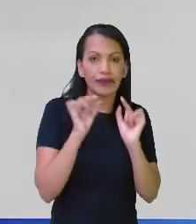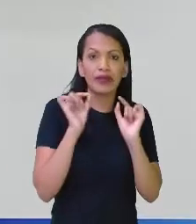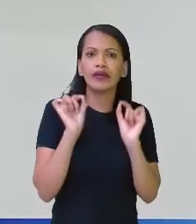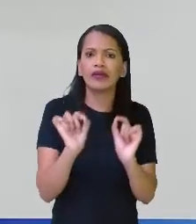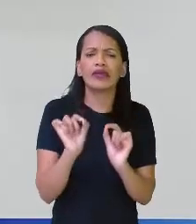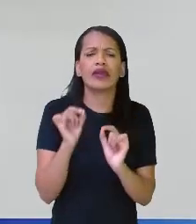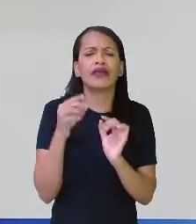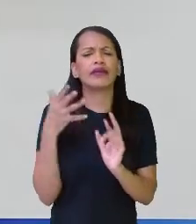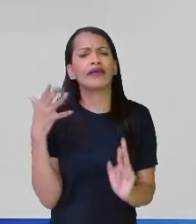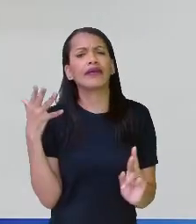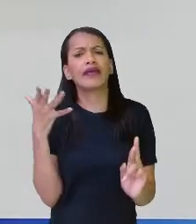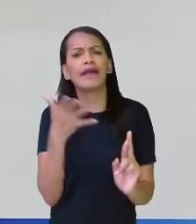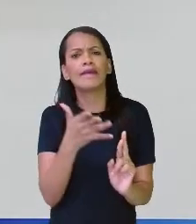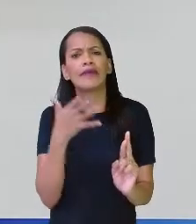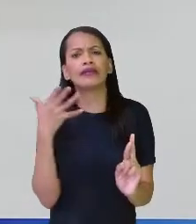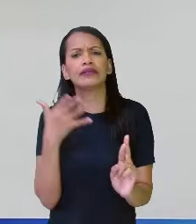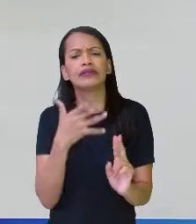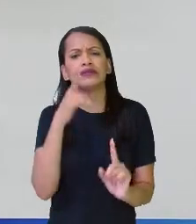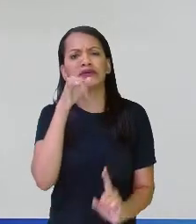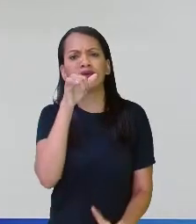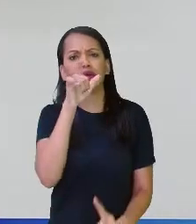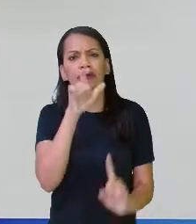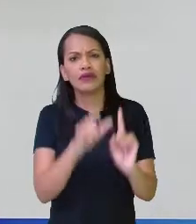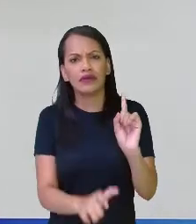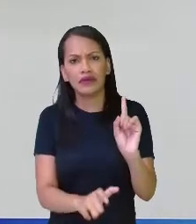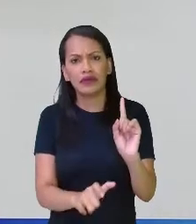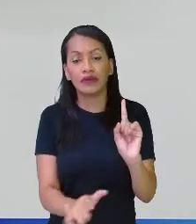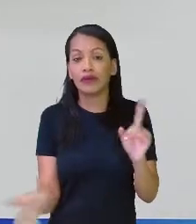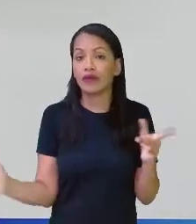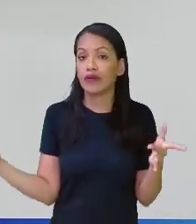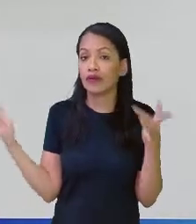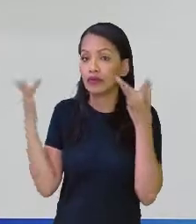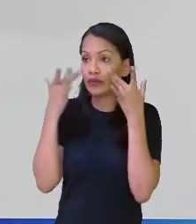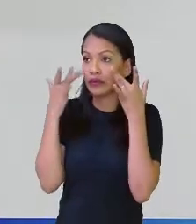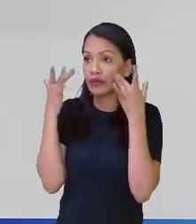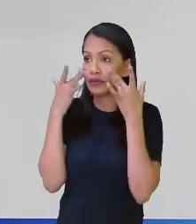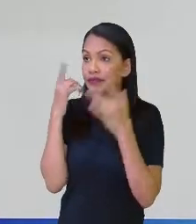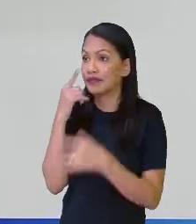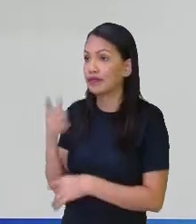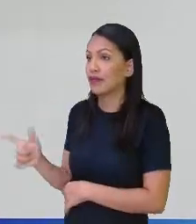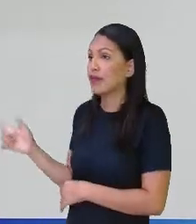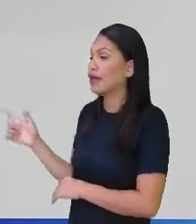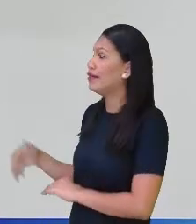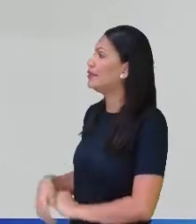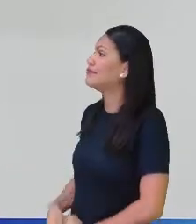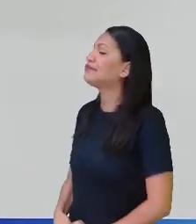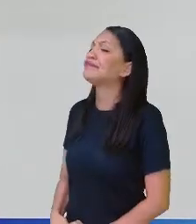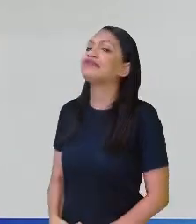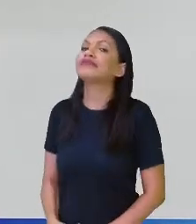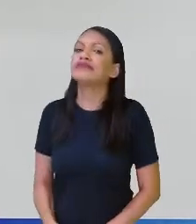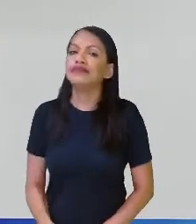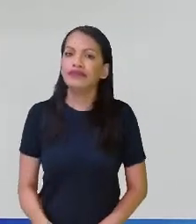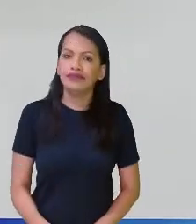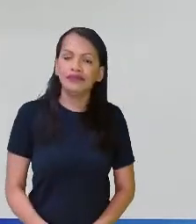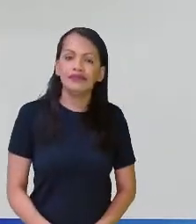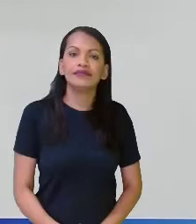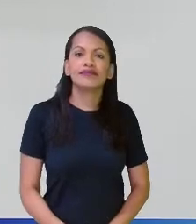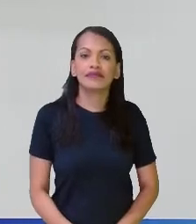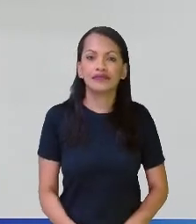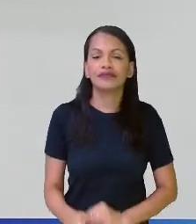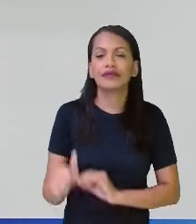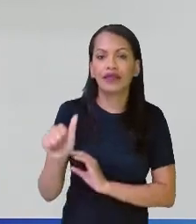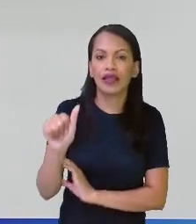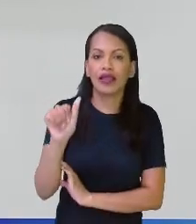que representa as personagens no nosso teatro? São quem, São os atores, gente.